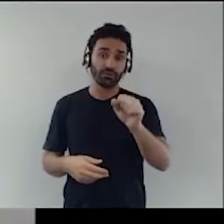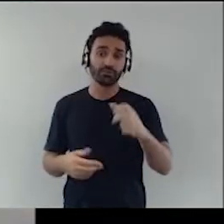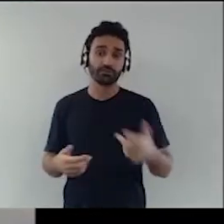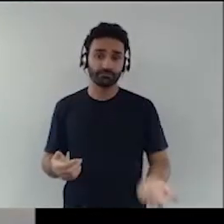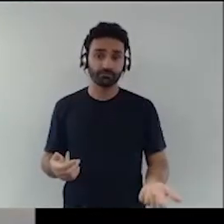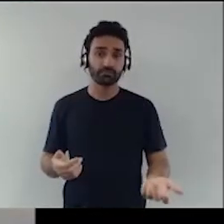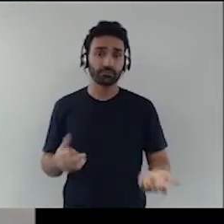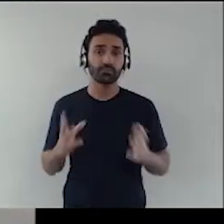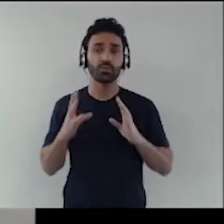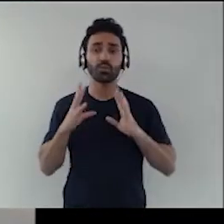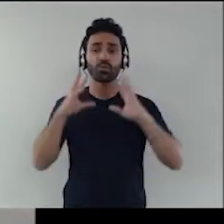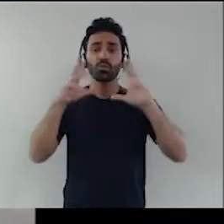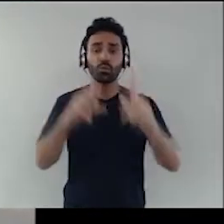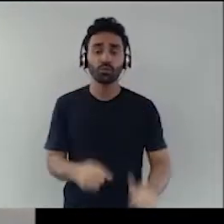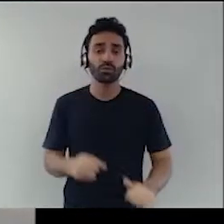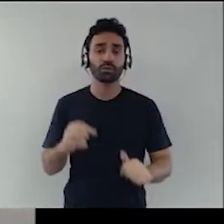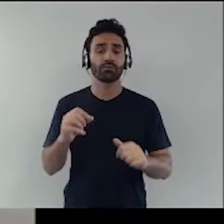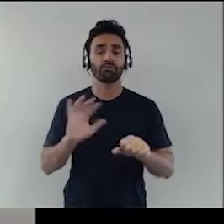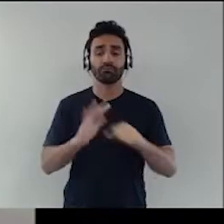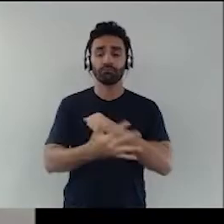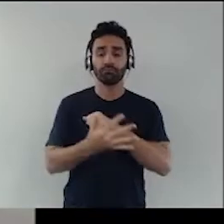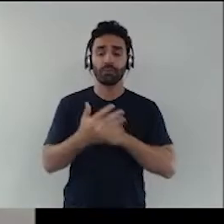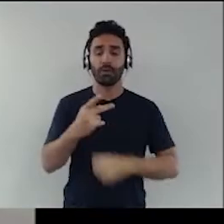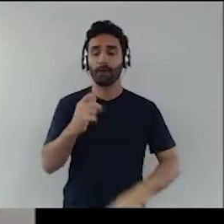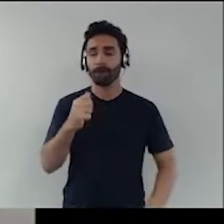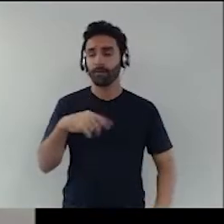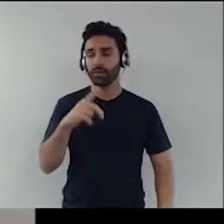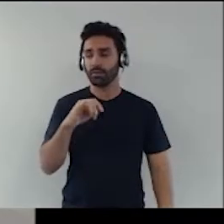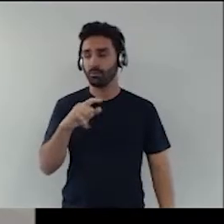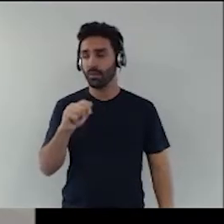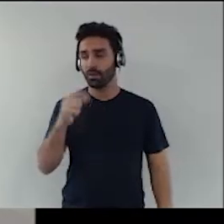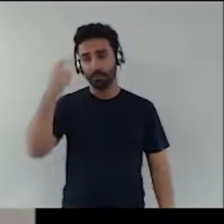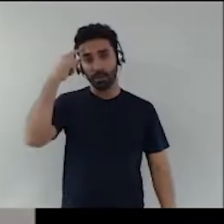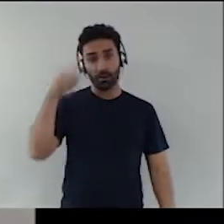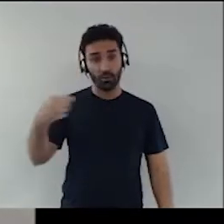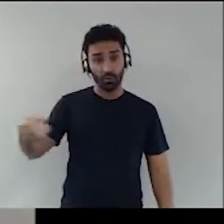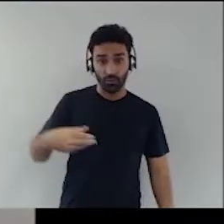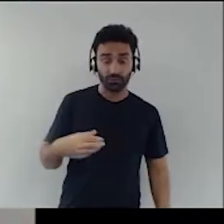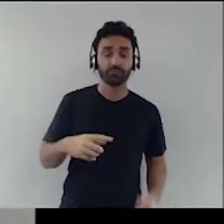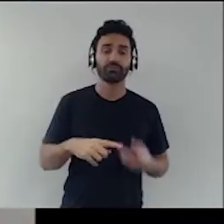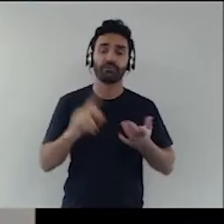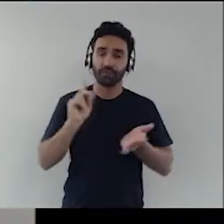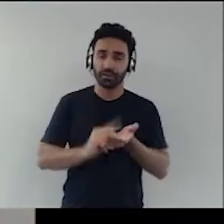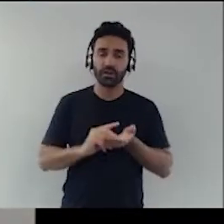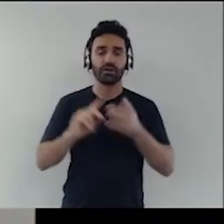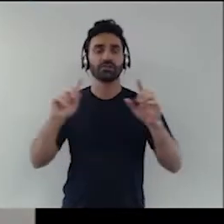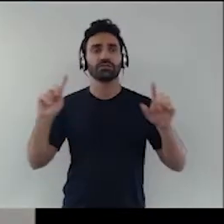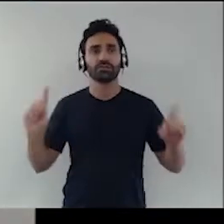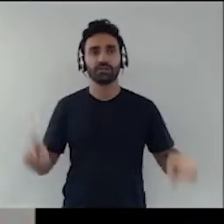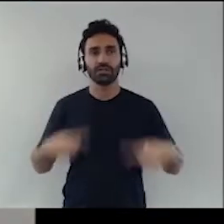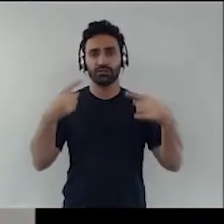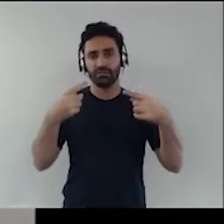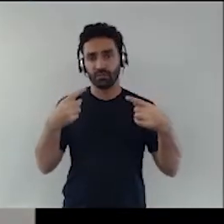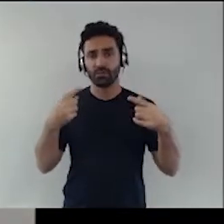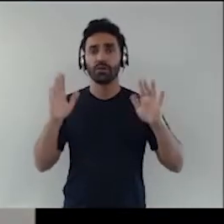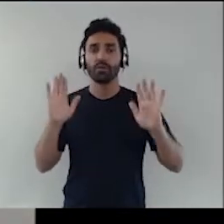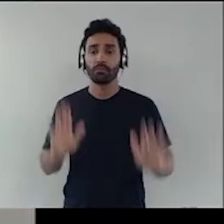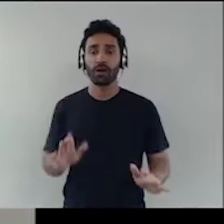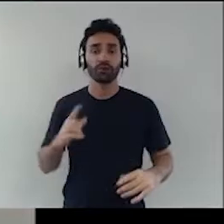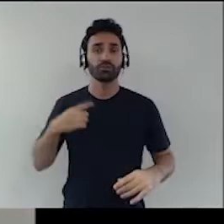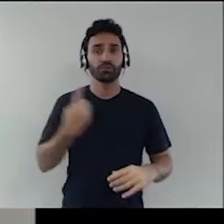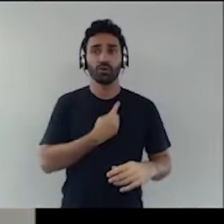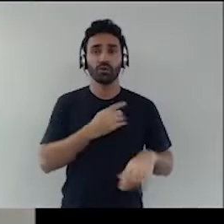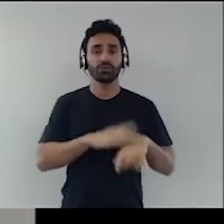Tudo com essa pandemia é muito novo, tudo é um grande desafio, mas nós temos, na missão